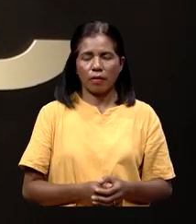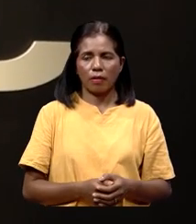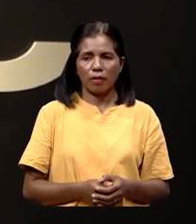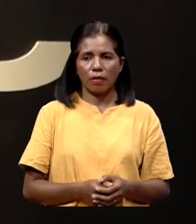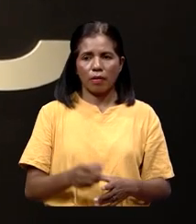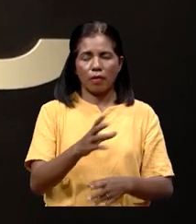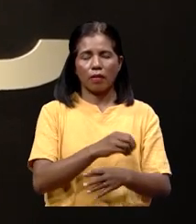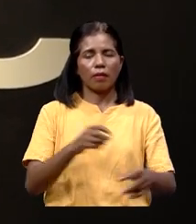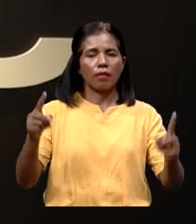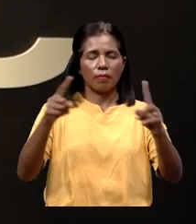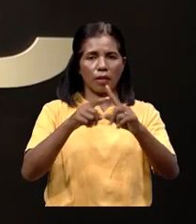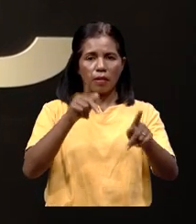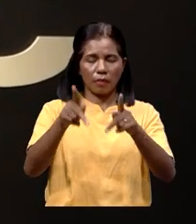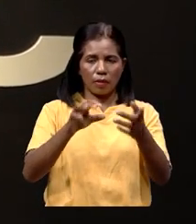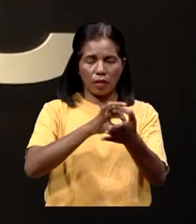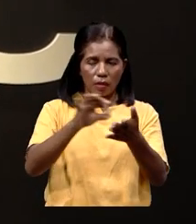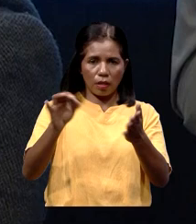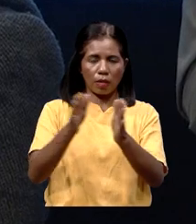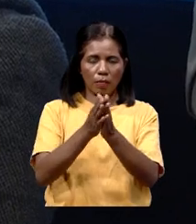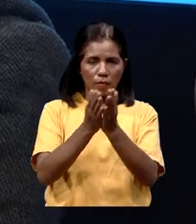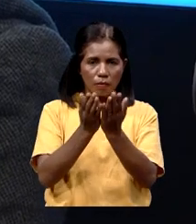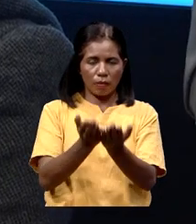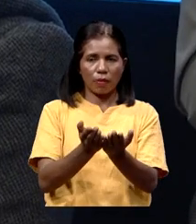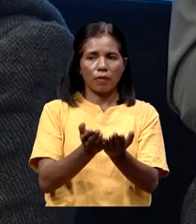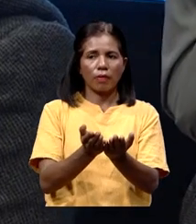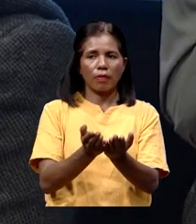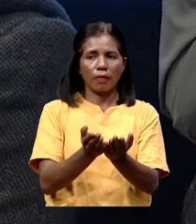A coautora do livro é apenas uma